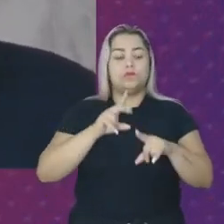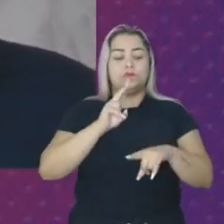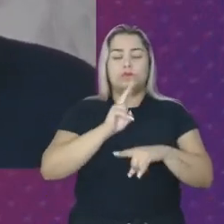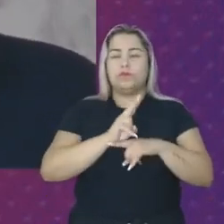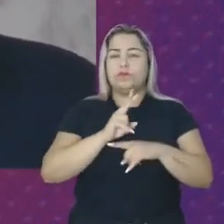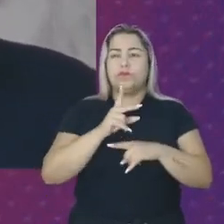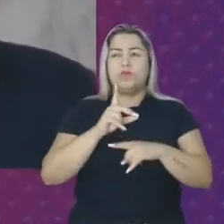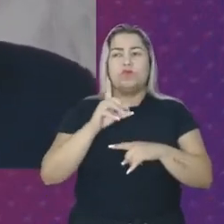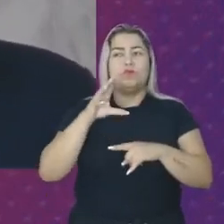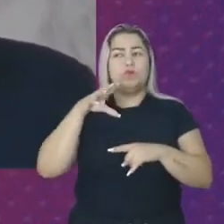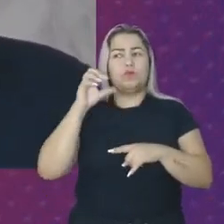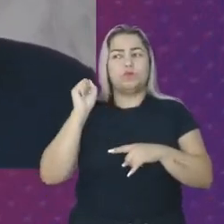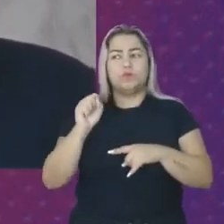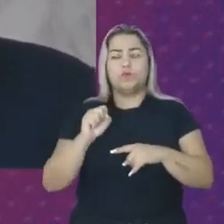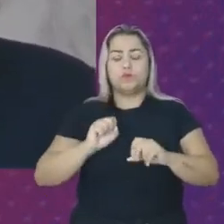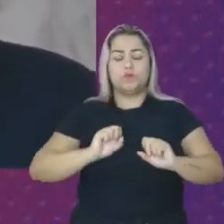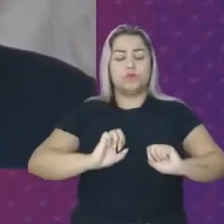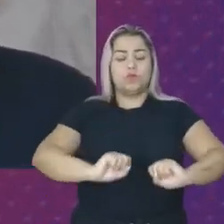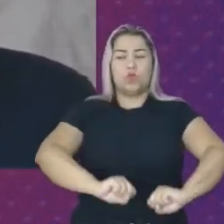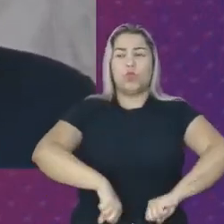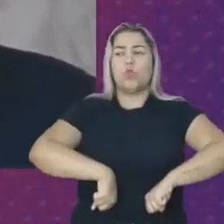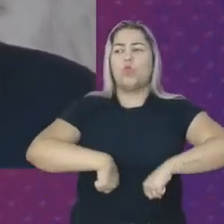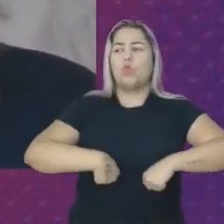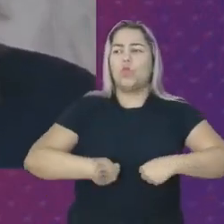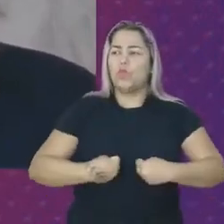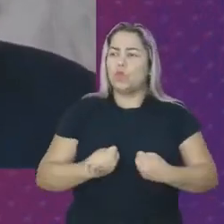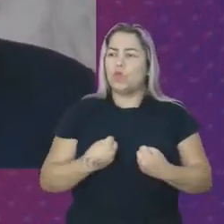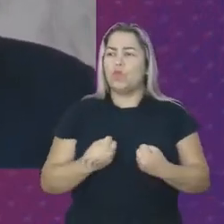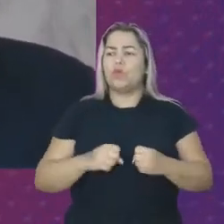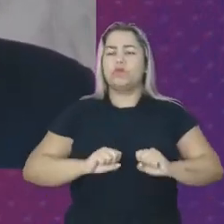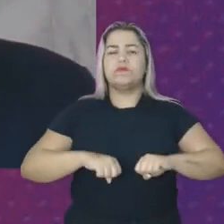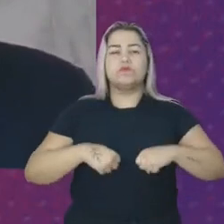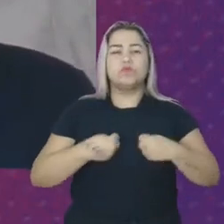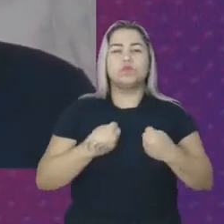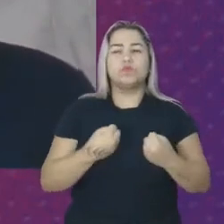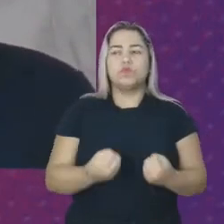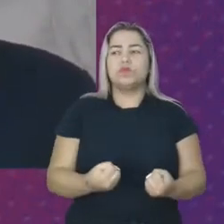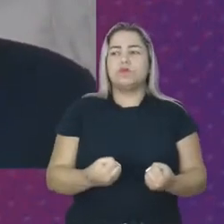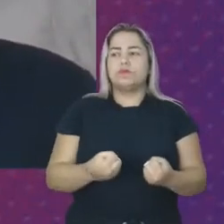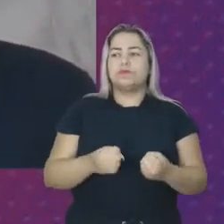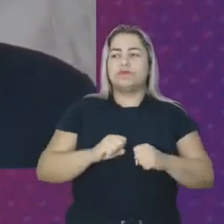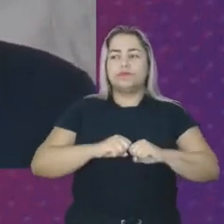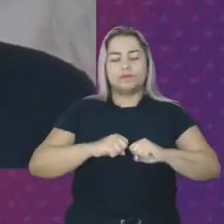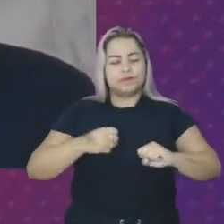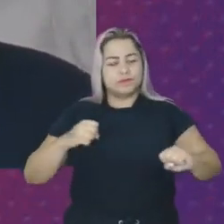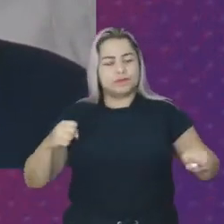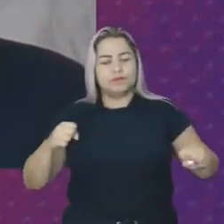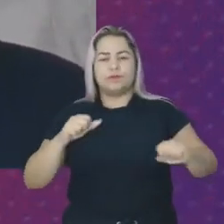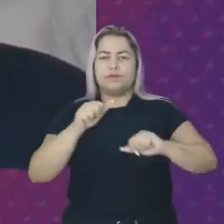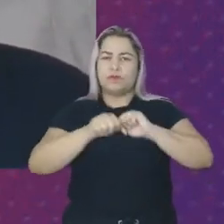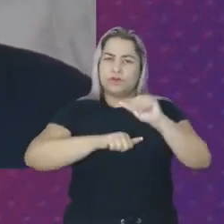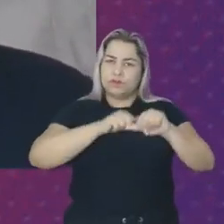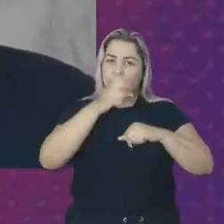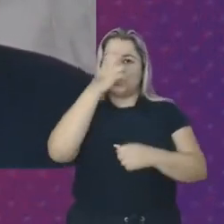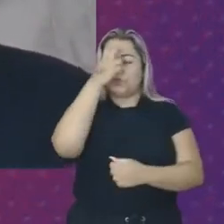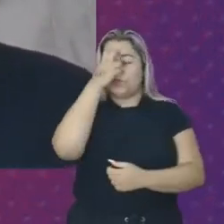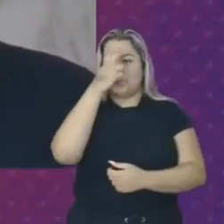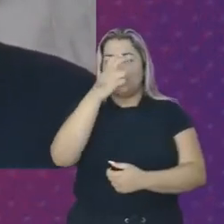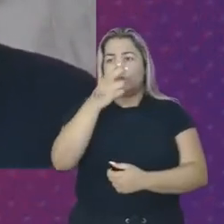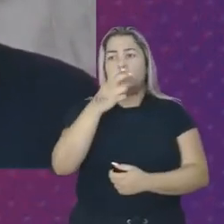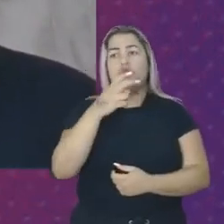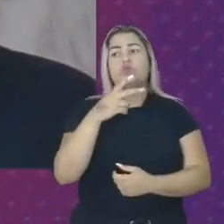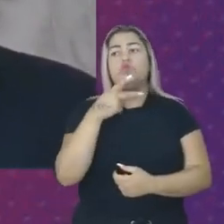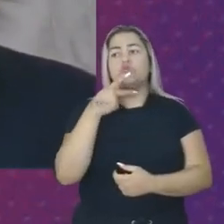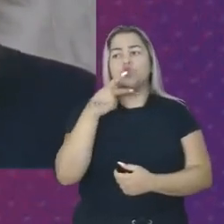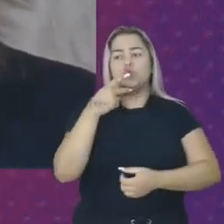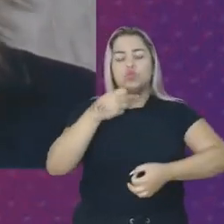defensorias, ouvidorias, num esforço muito grande de mudança da cultura, de